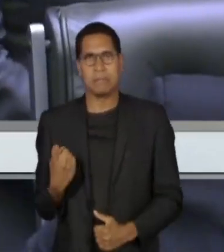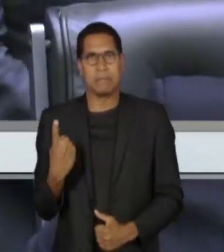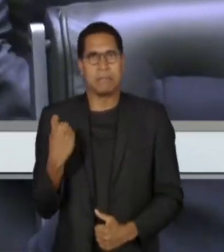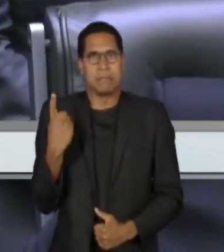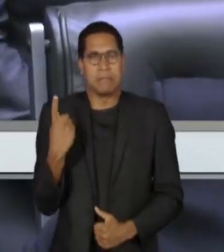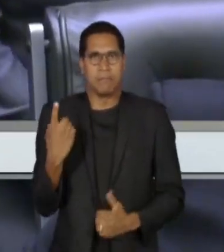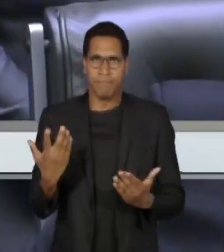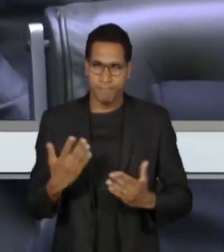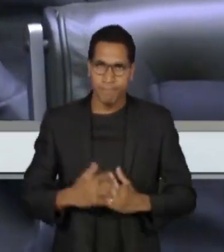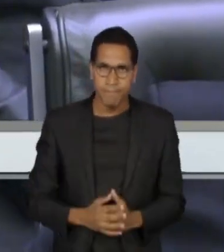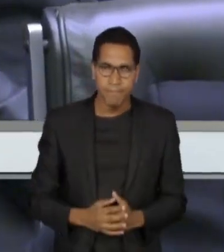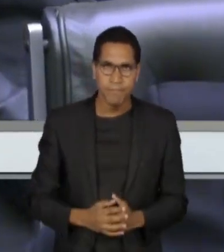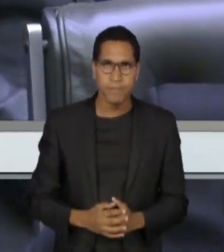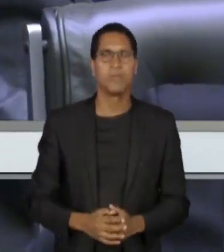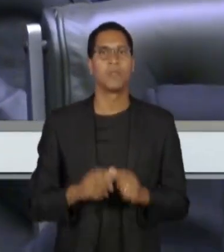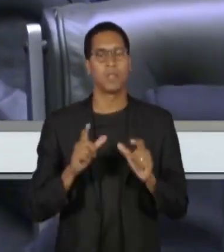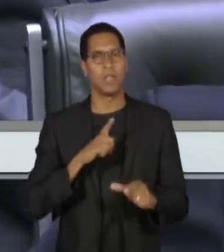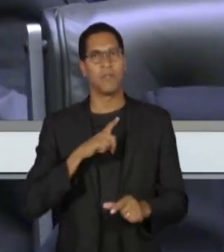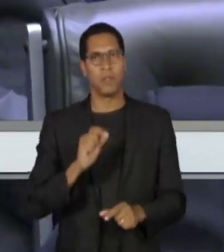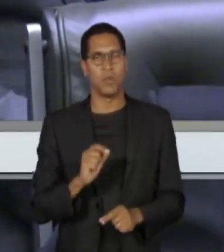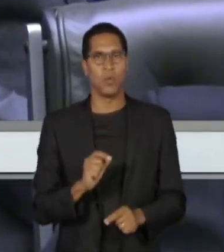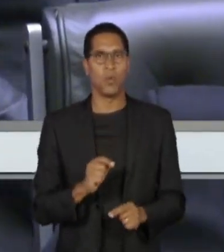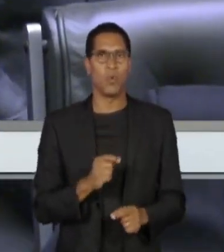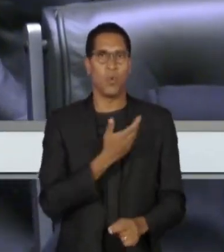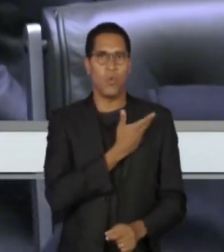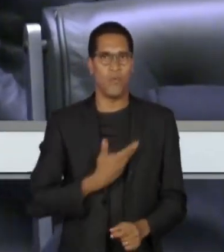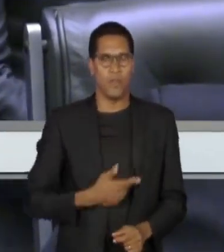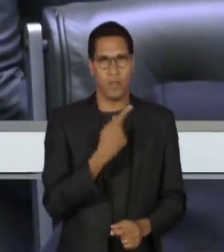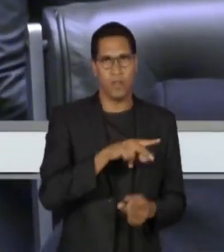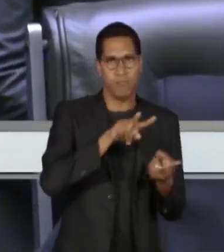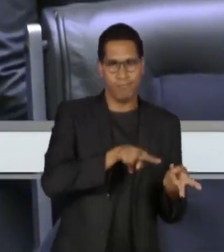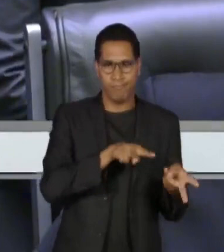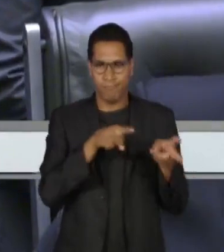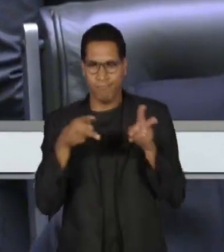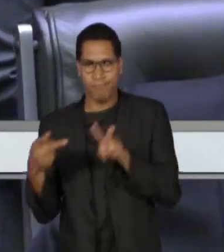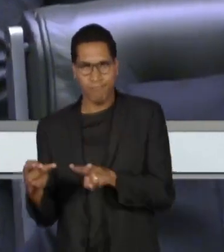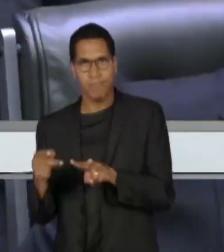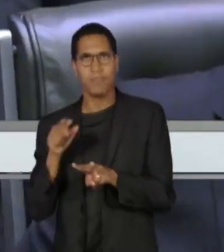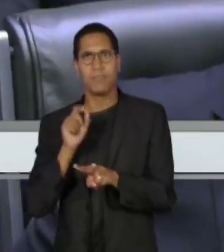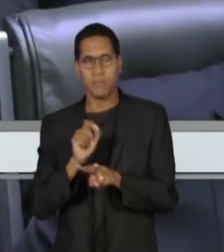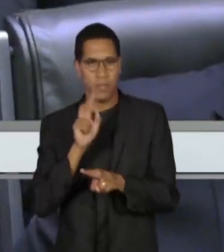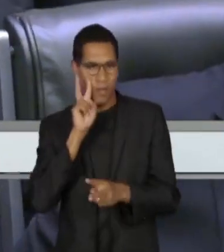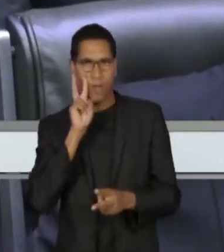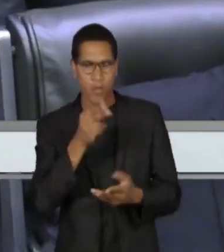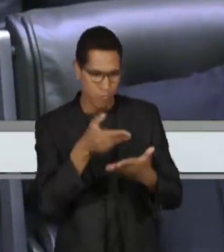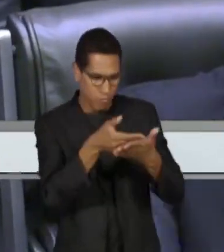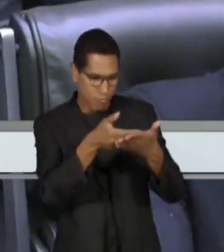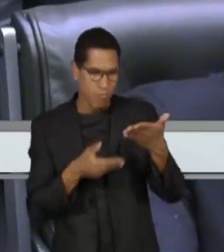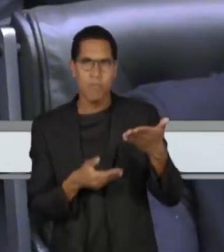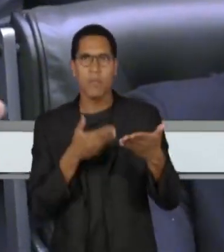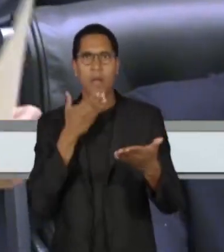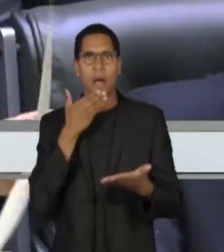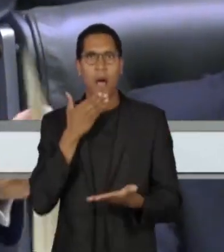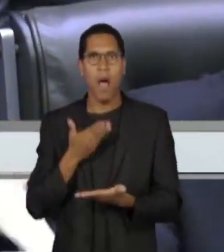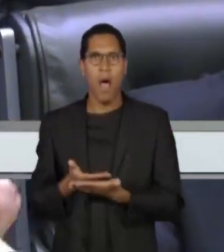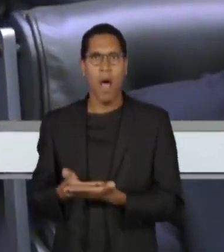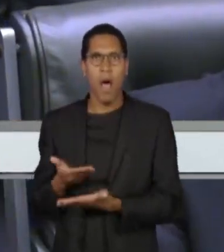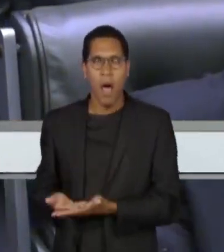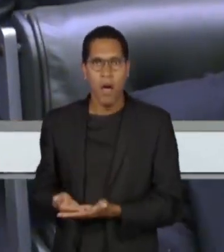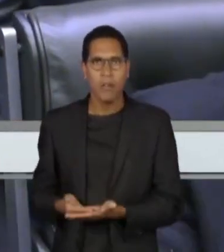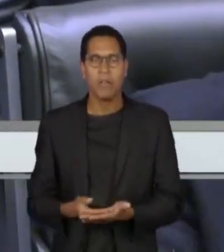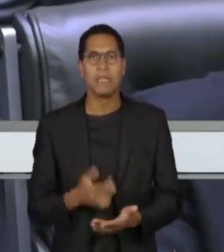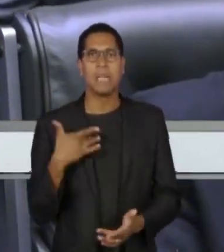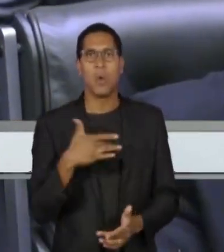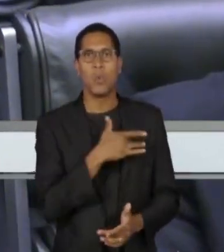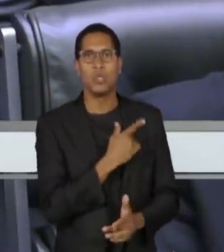diagnóstico que recebemos do governo de transição de governo é estarrecedor. Esvaziar os recursos